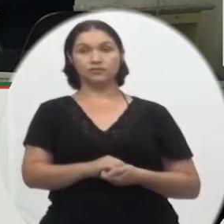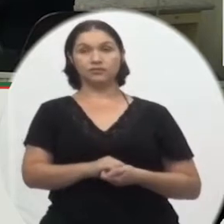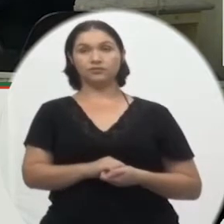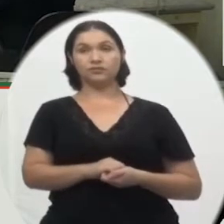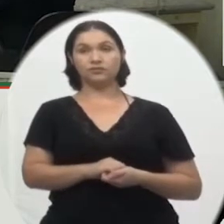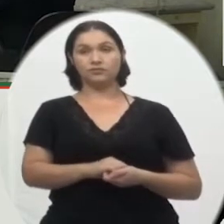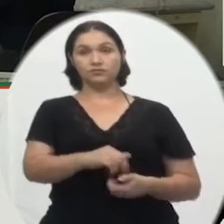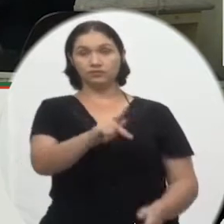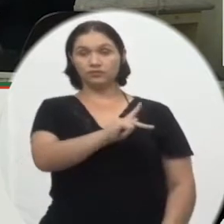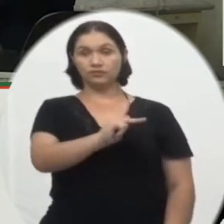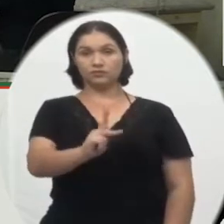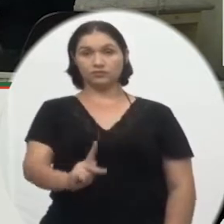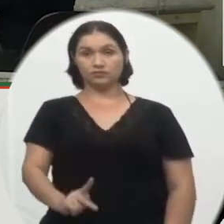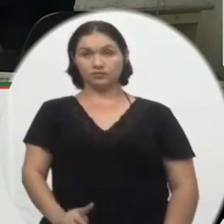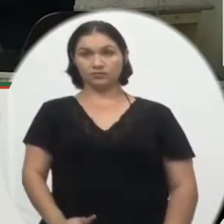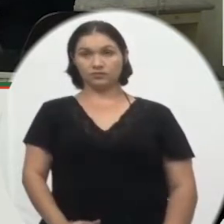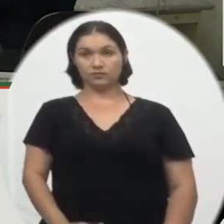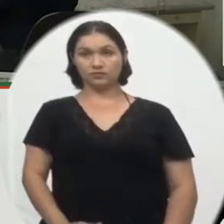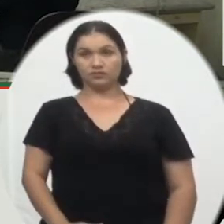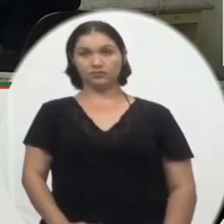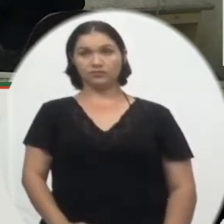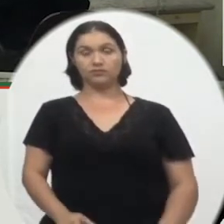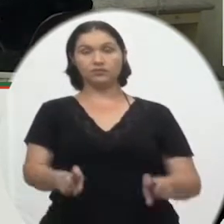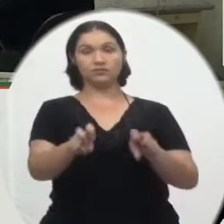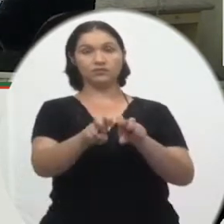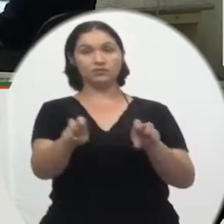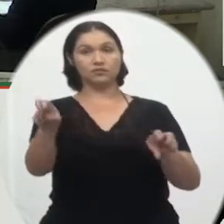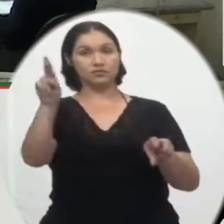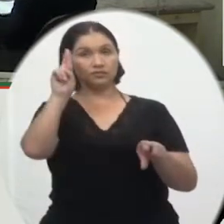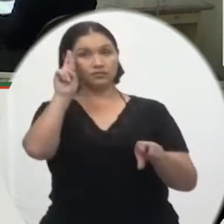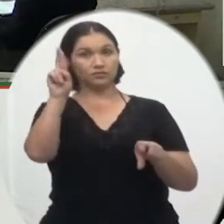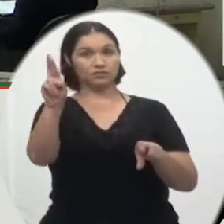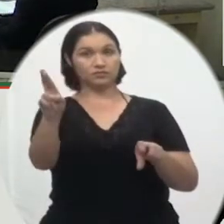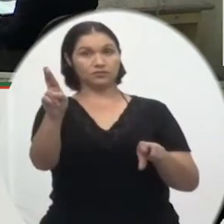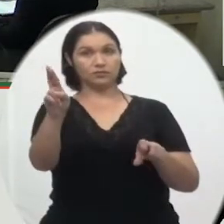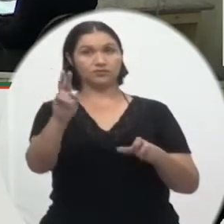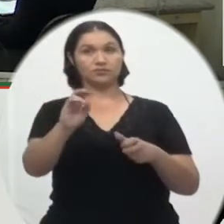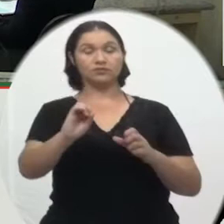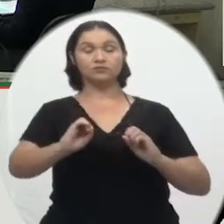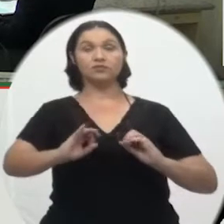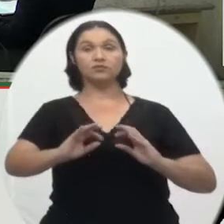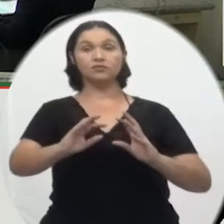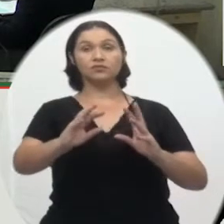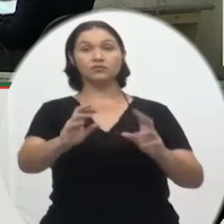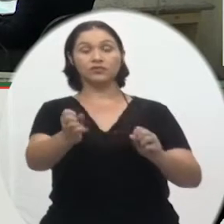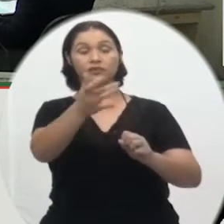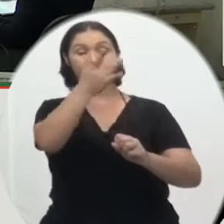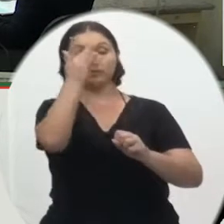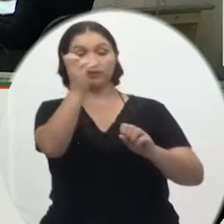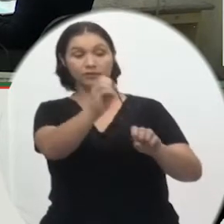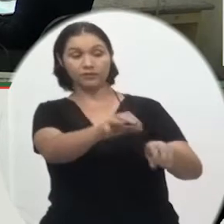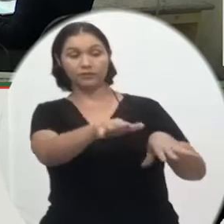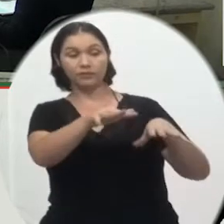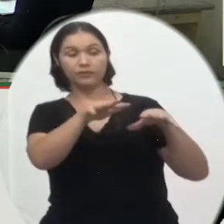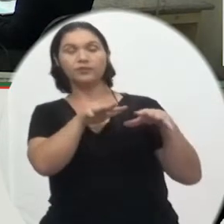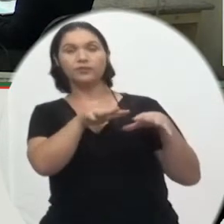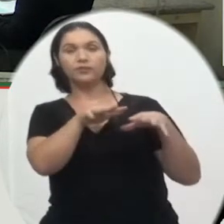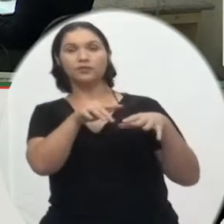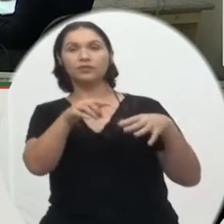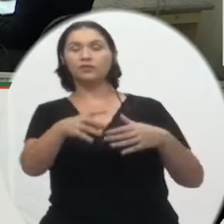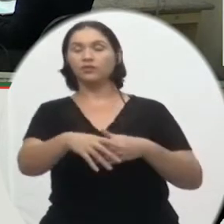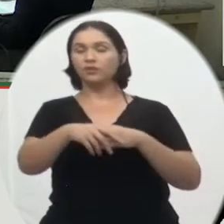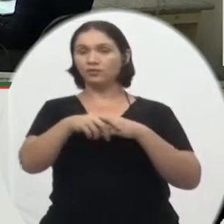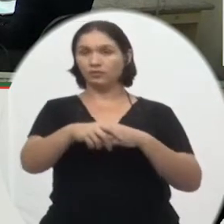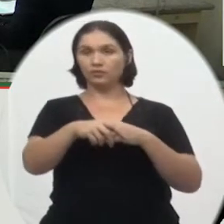Senhor presidente, demais membros da mesa e todo o plenário, que eu cumprimento